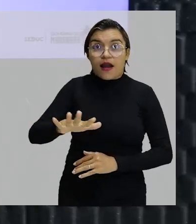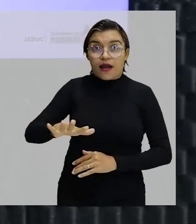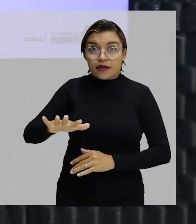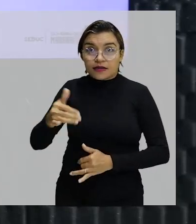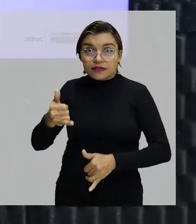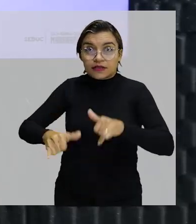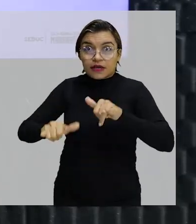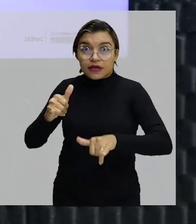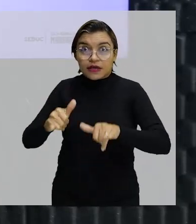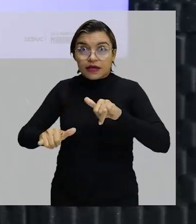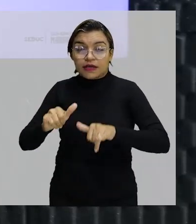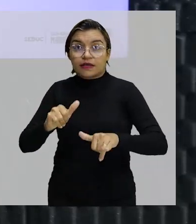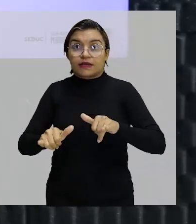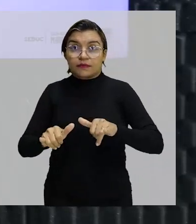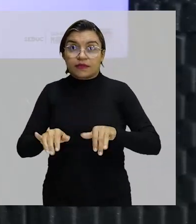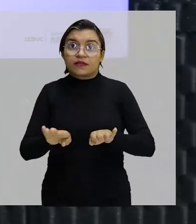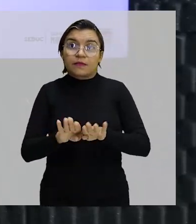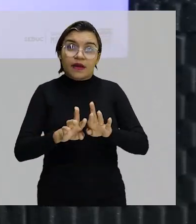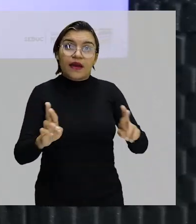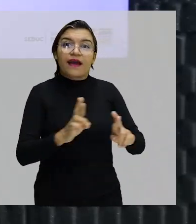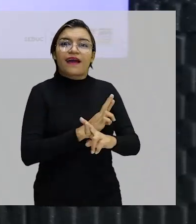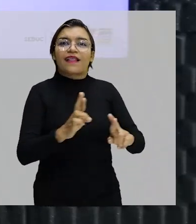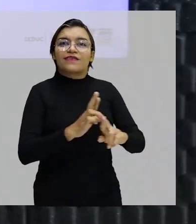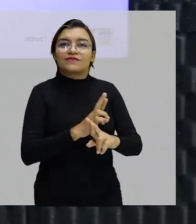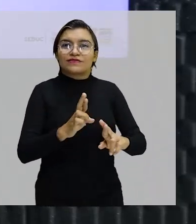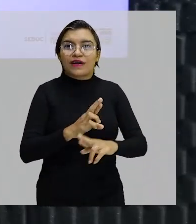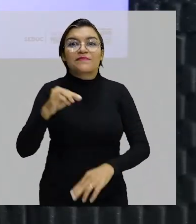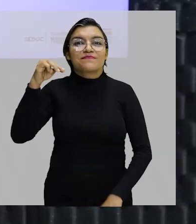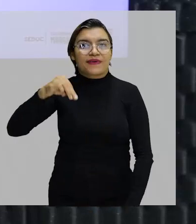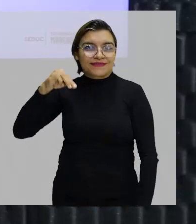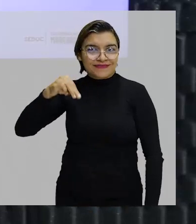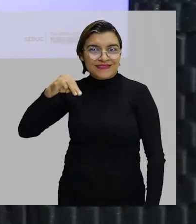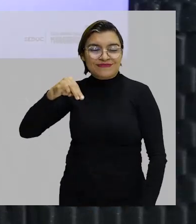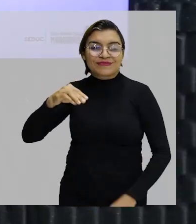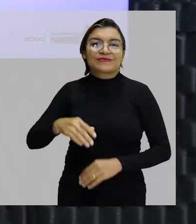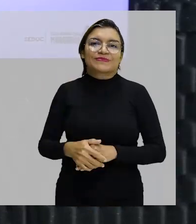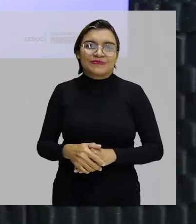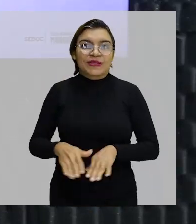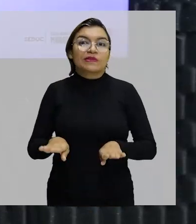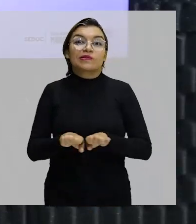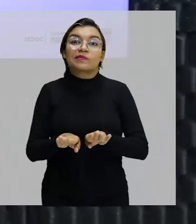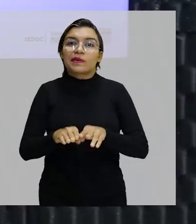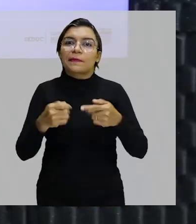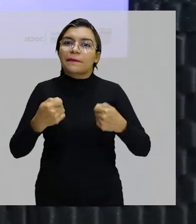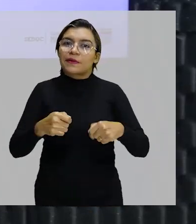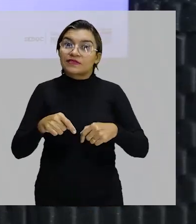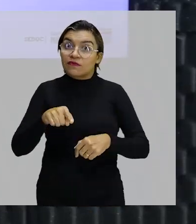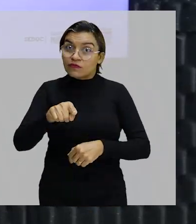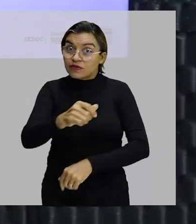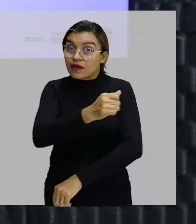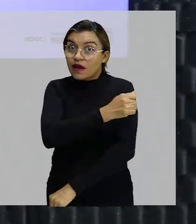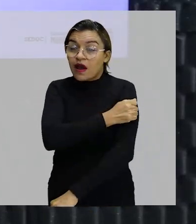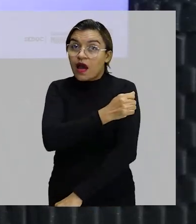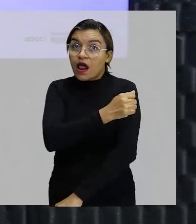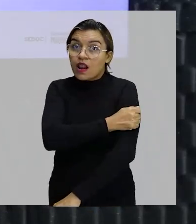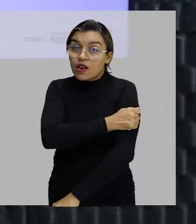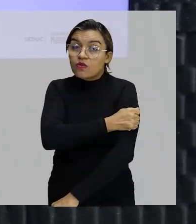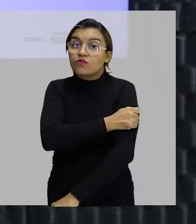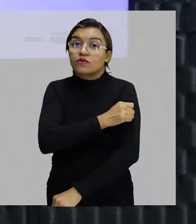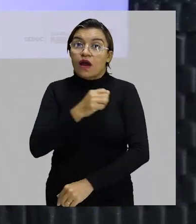química que nós vamos relacionar muito com a matemática. Então, a gente vai precisar que você, aluno, esteja com